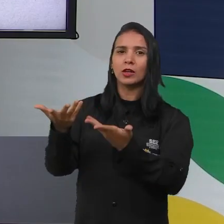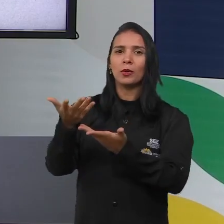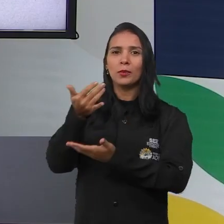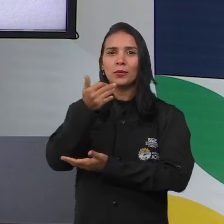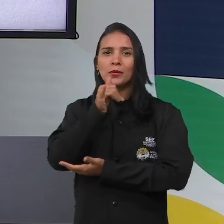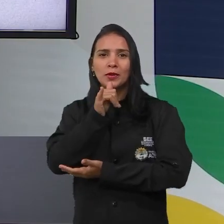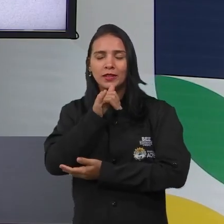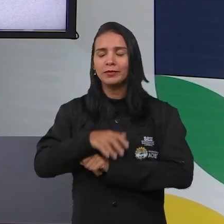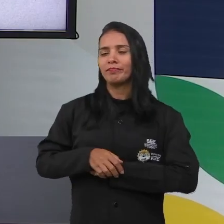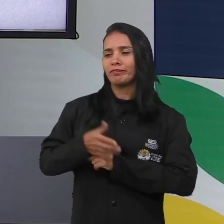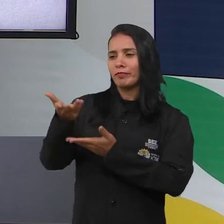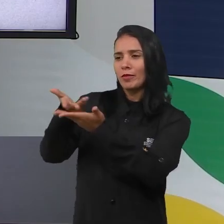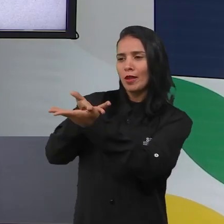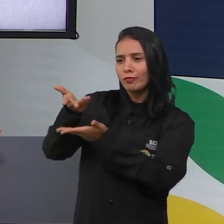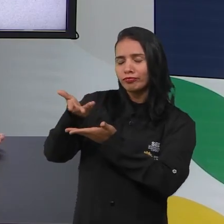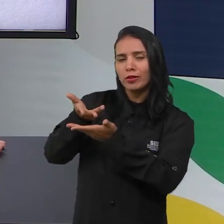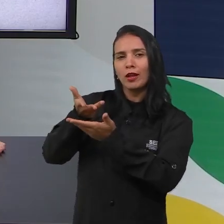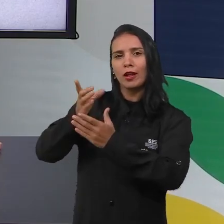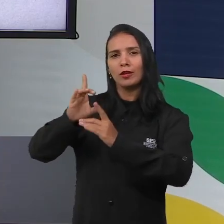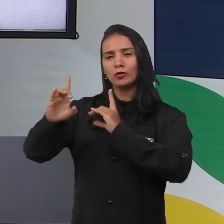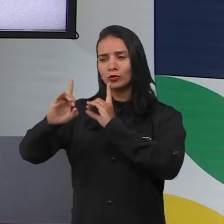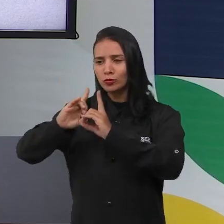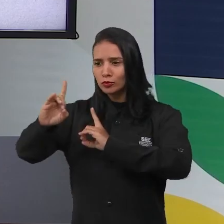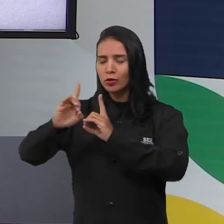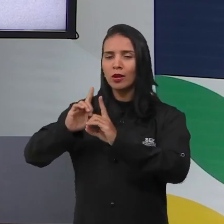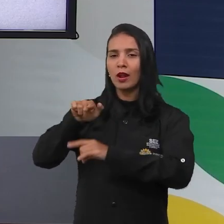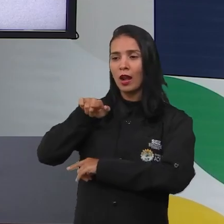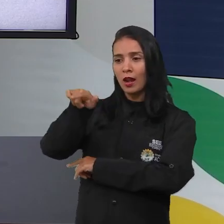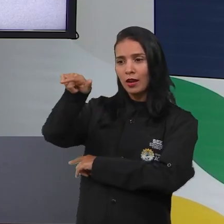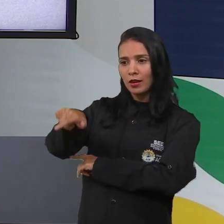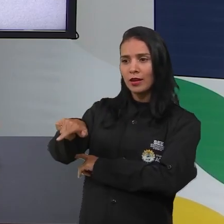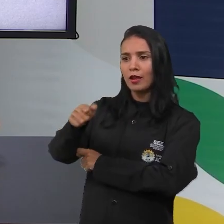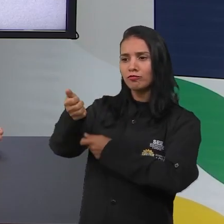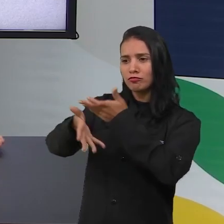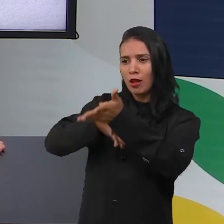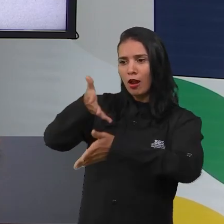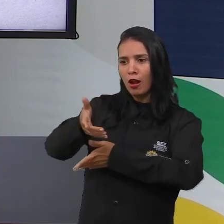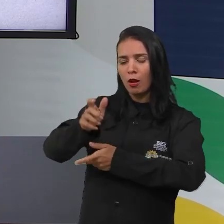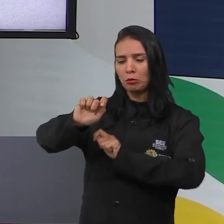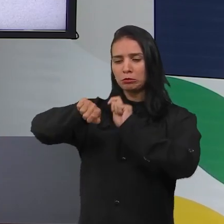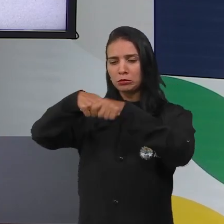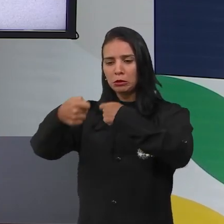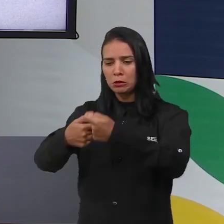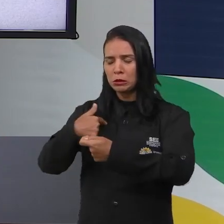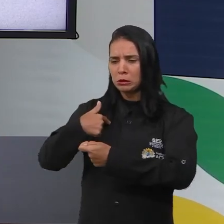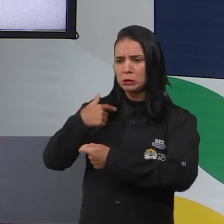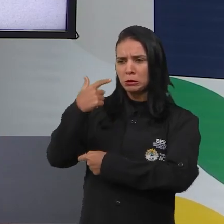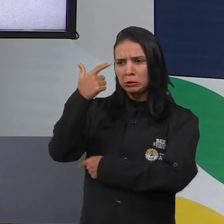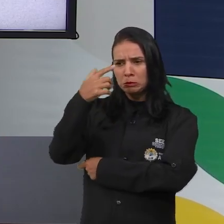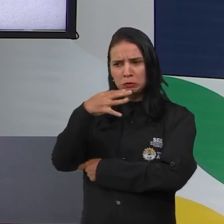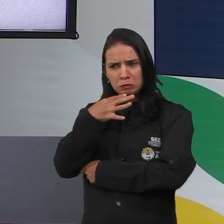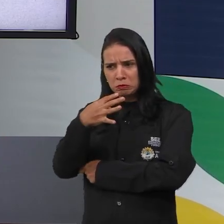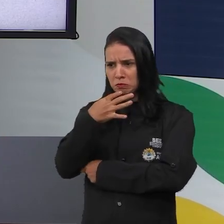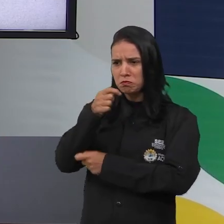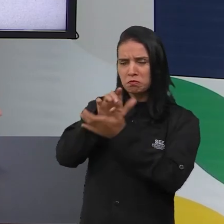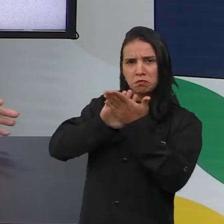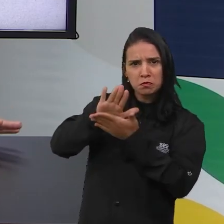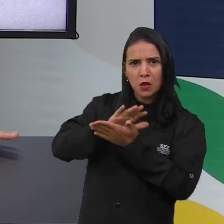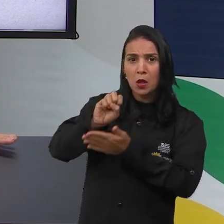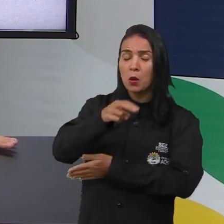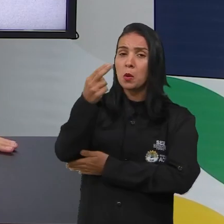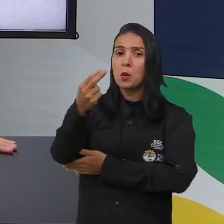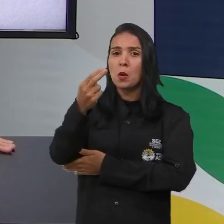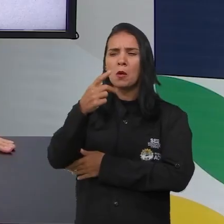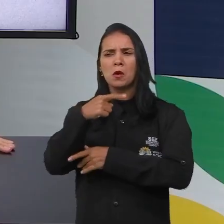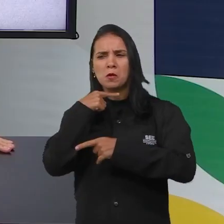colega. Você está lá conversando e ele menciona alguma palavra que você não reconhece ou que você não compreendeu